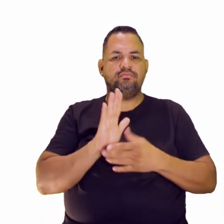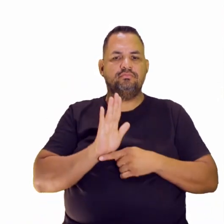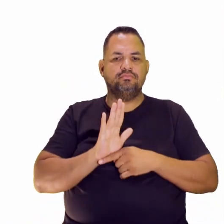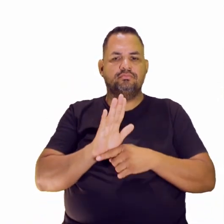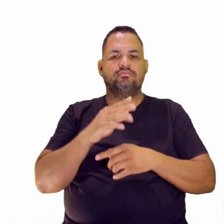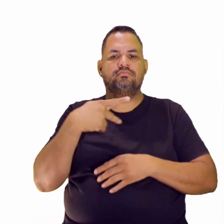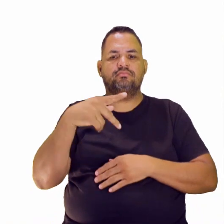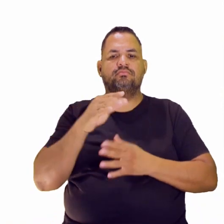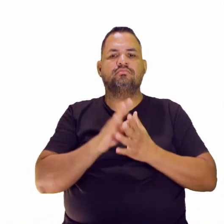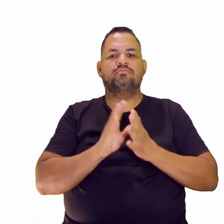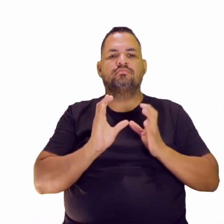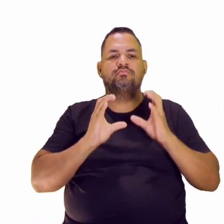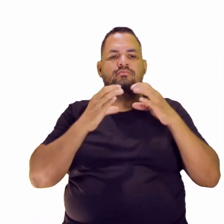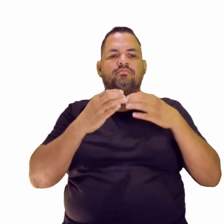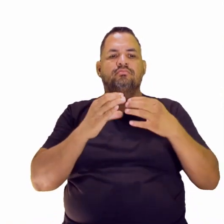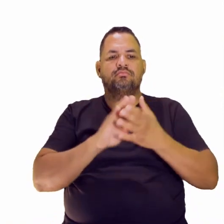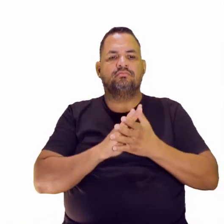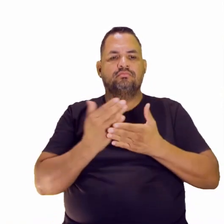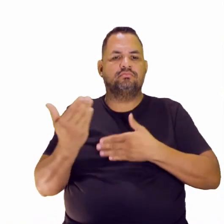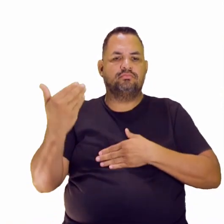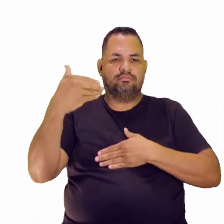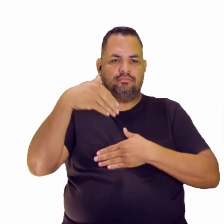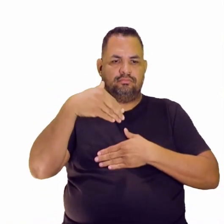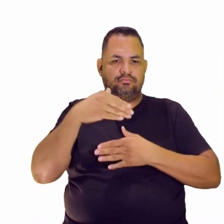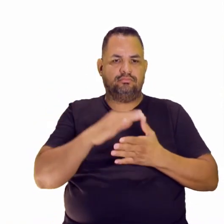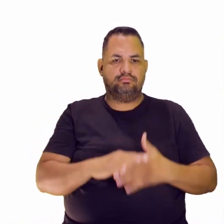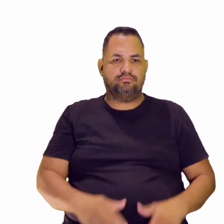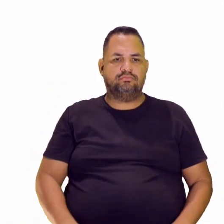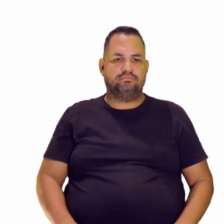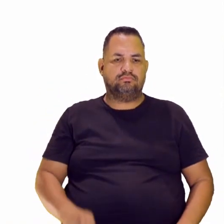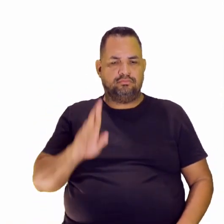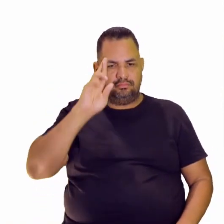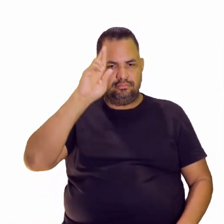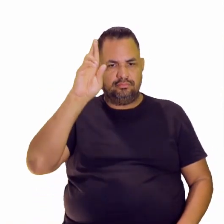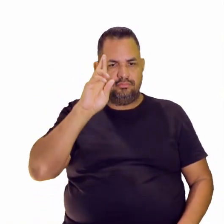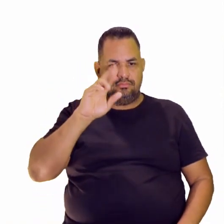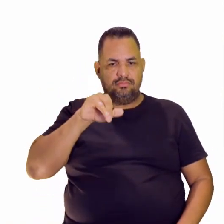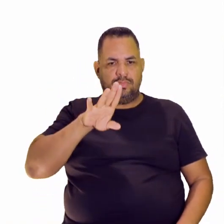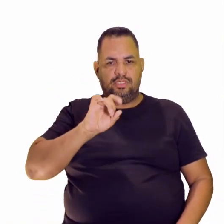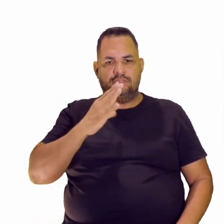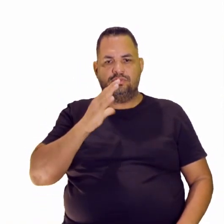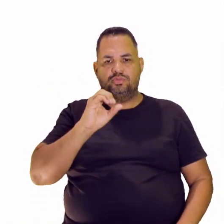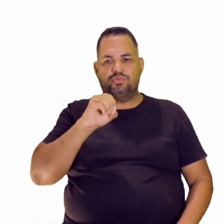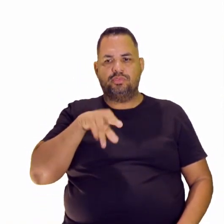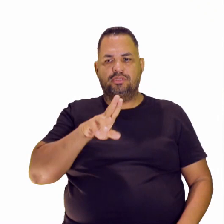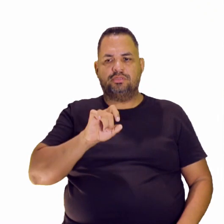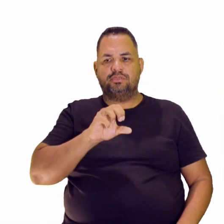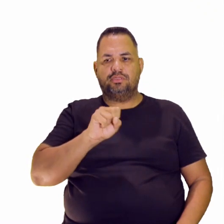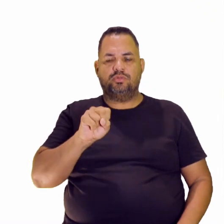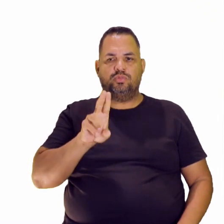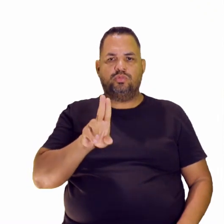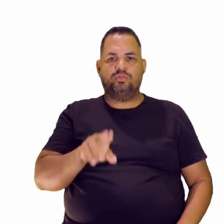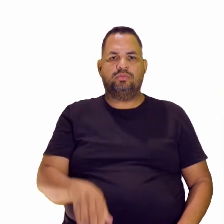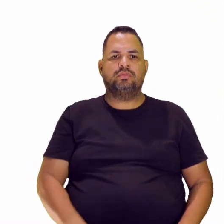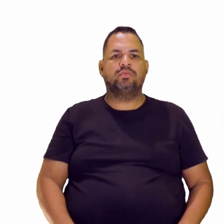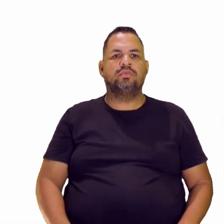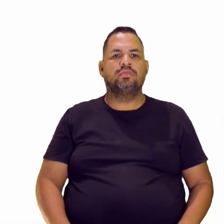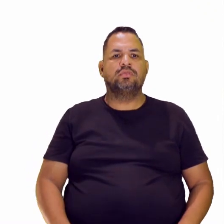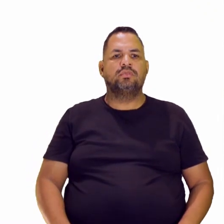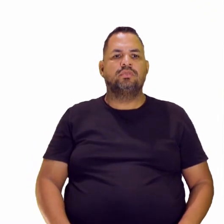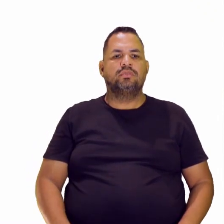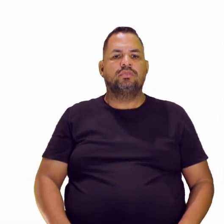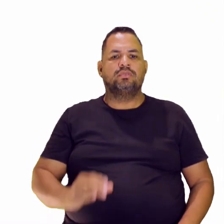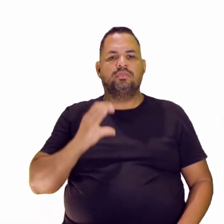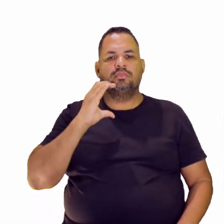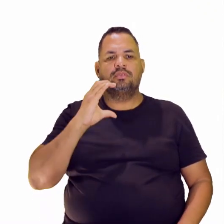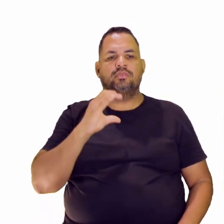contribuição para a caravana que o trouxe, liderada por Maurício de Nassau. Na letra C